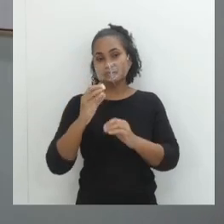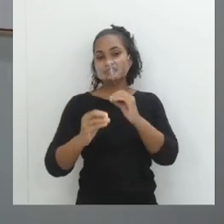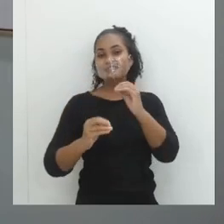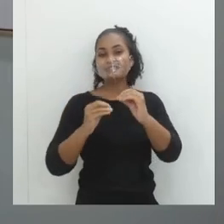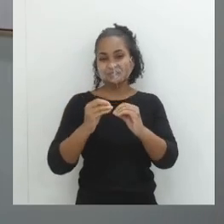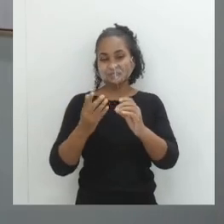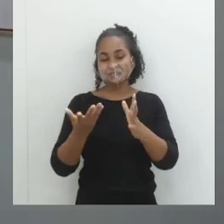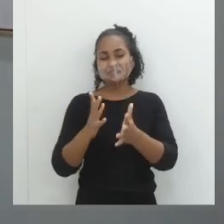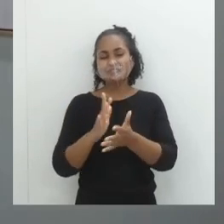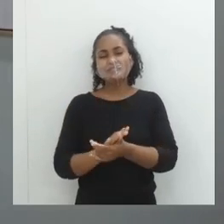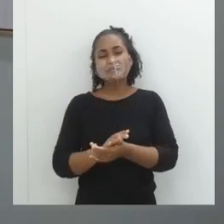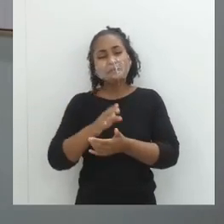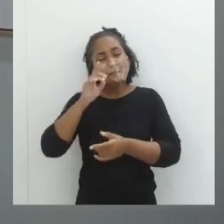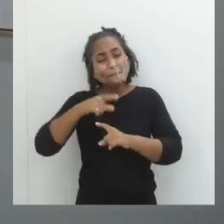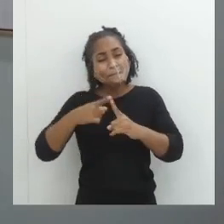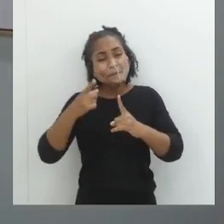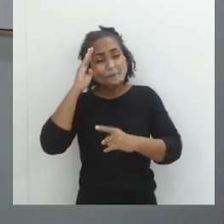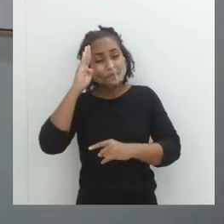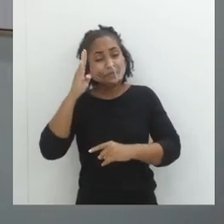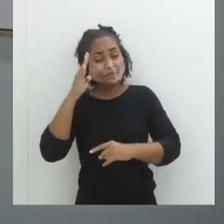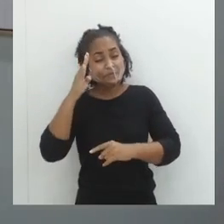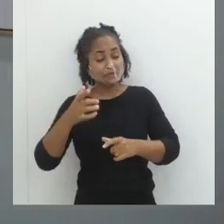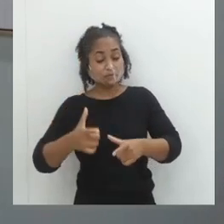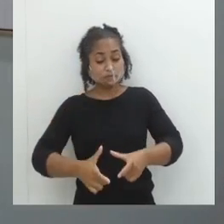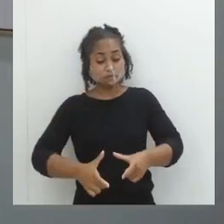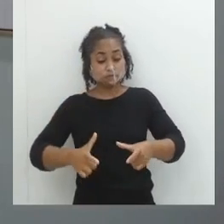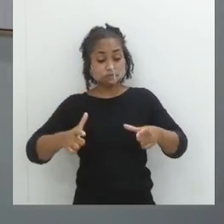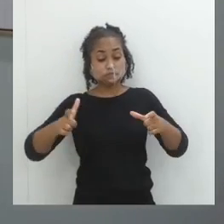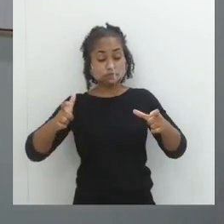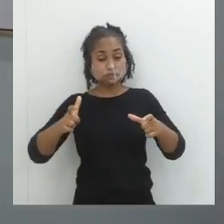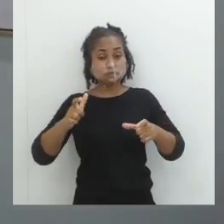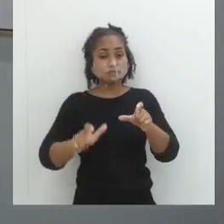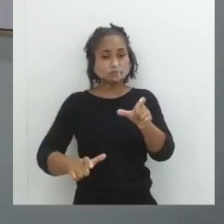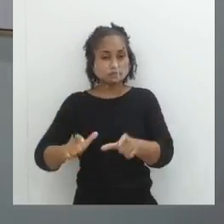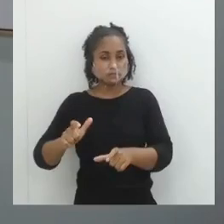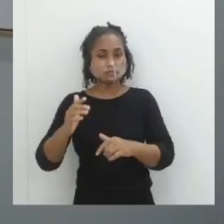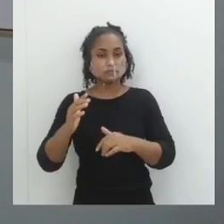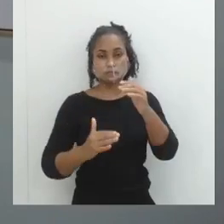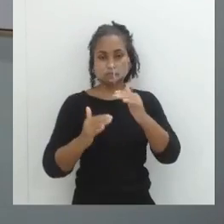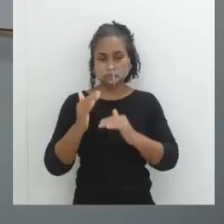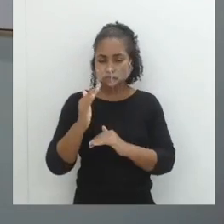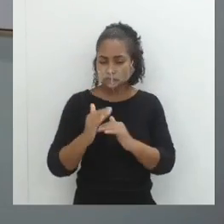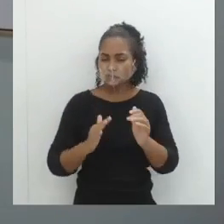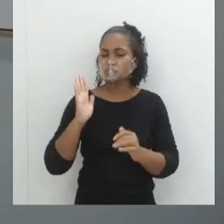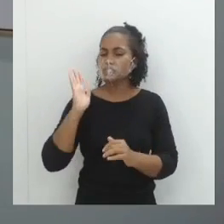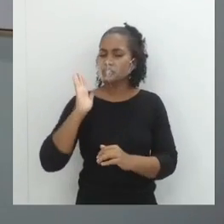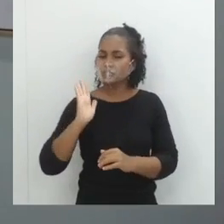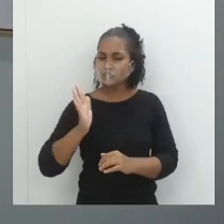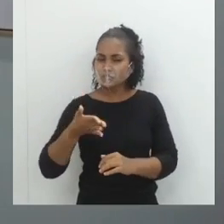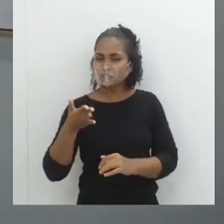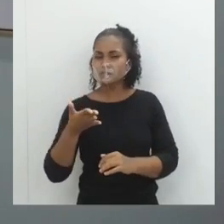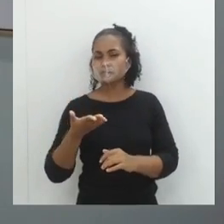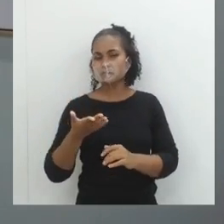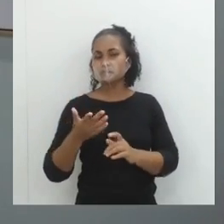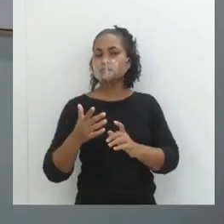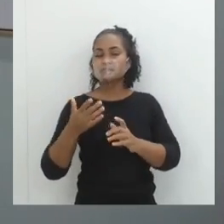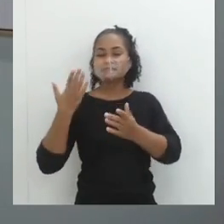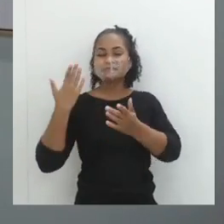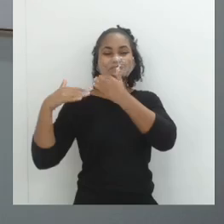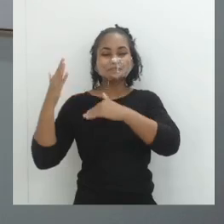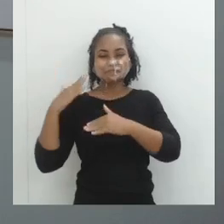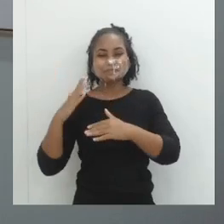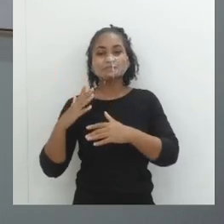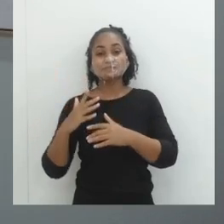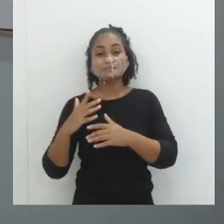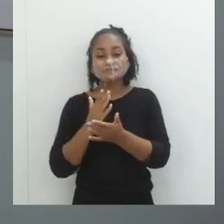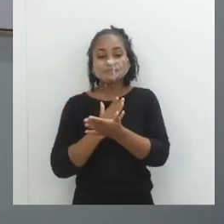novelas. Mas principalmente a maioria desses atores, principalmente os atores que já são de um escalão mais antigo,